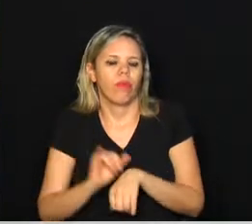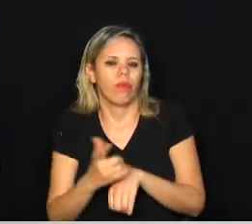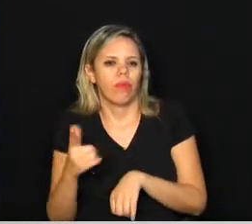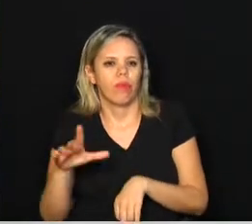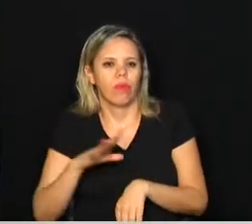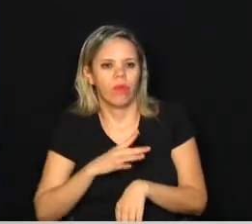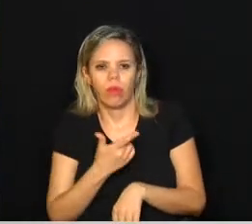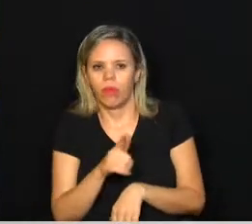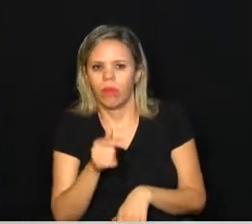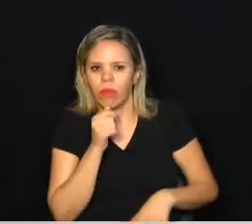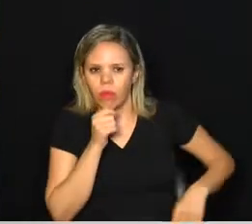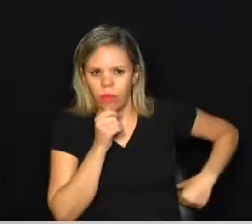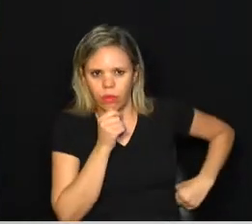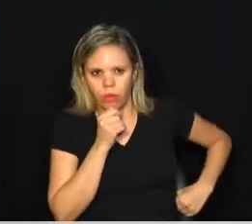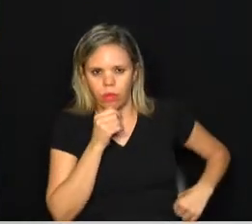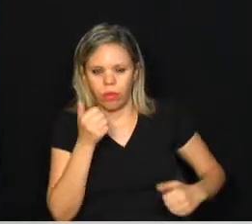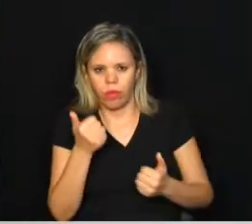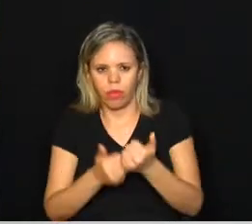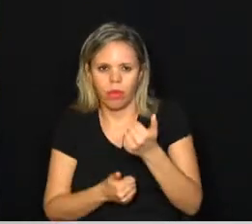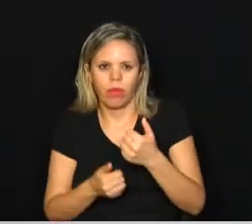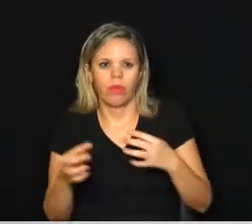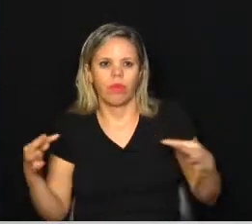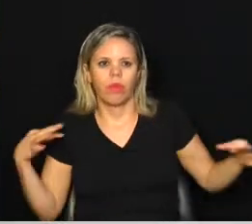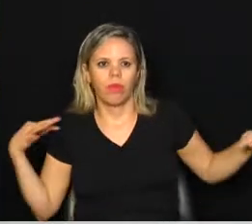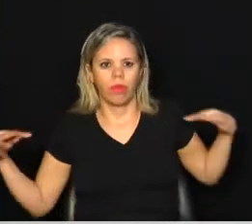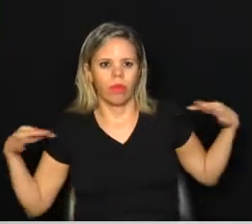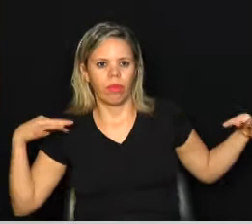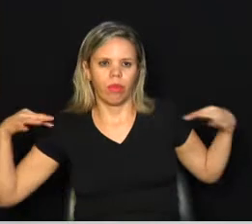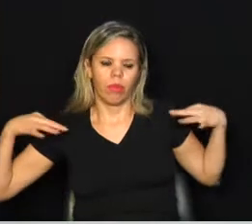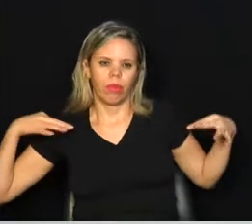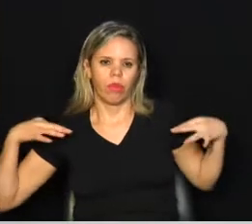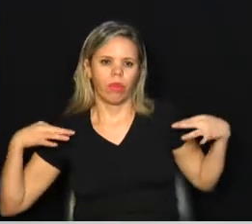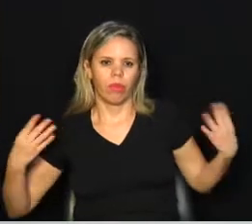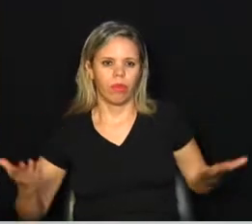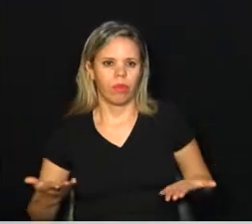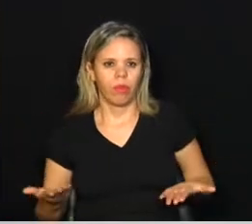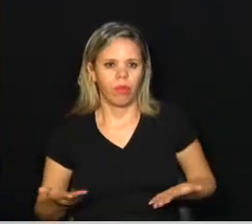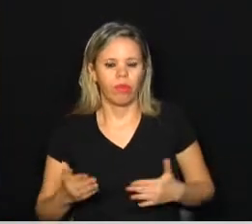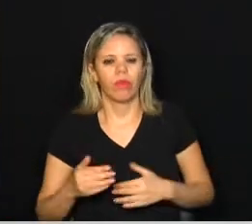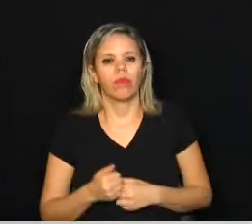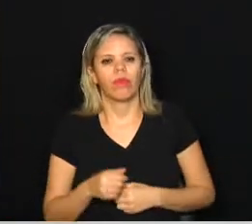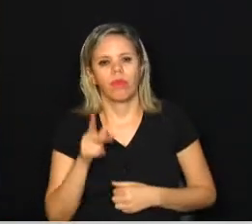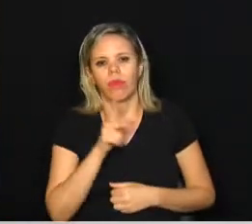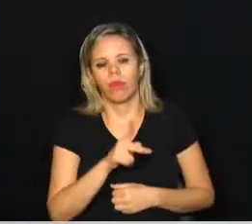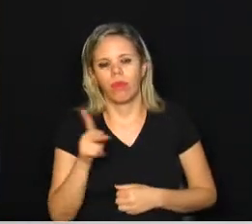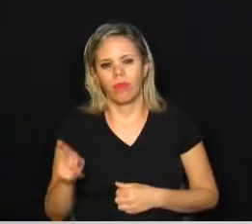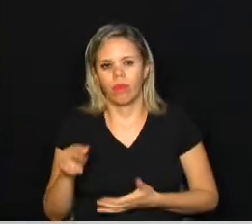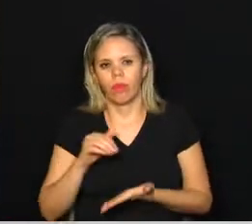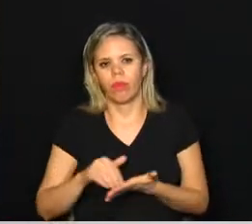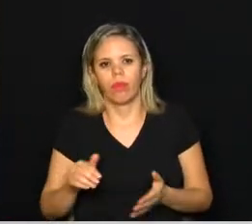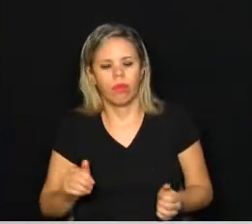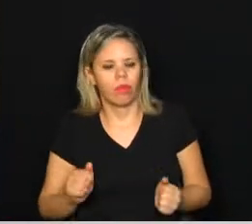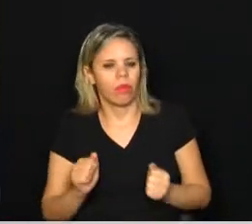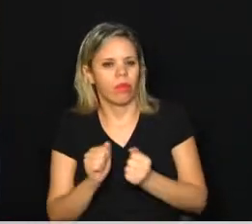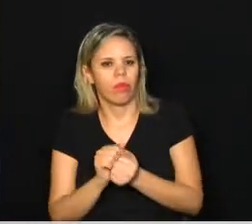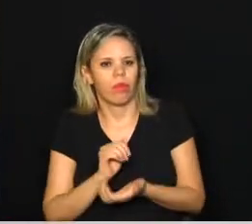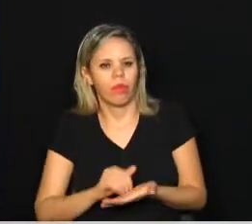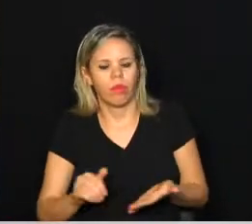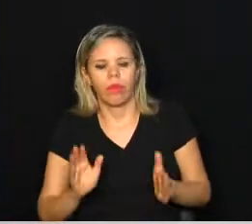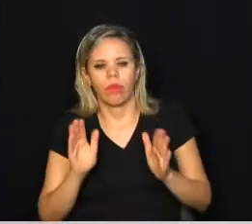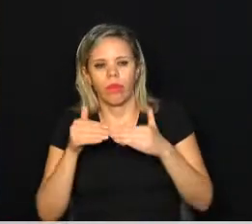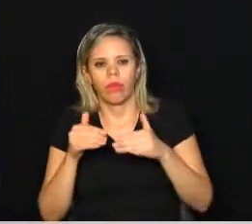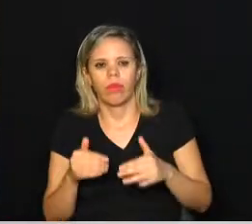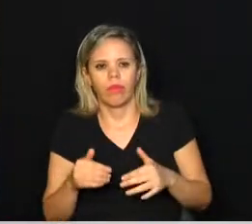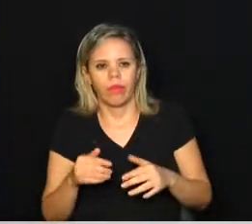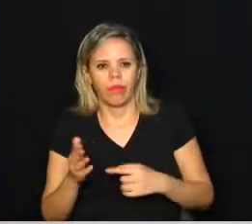terceira diretoria, que é a diretoria de Turismo. Estando, então, o professor Newton como secretário adjunto, o foco de